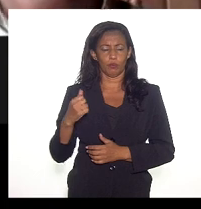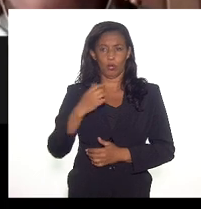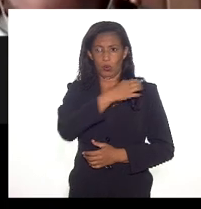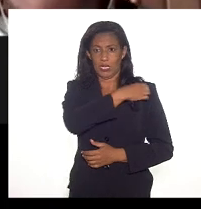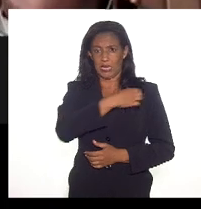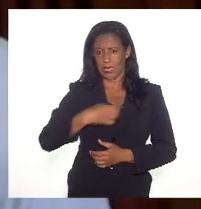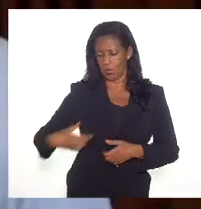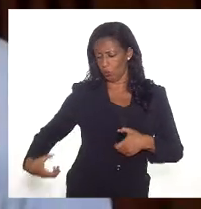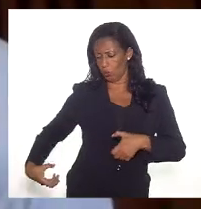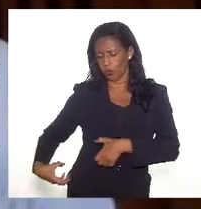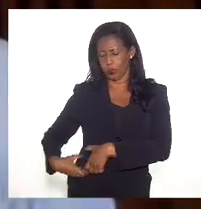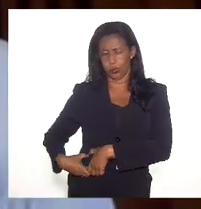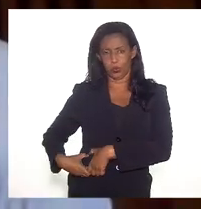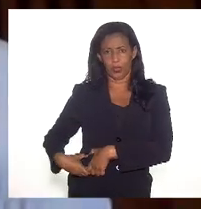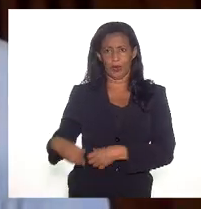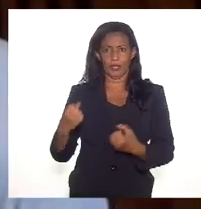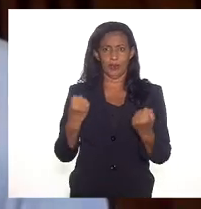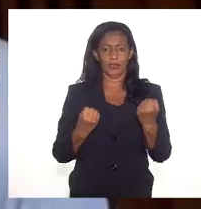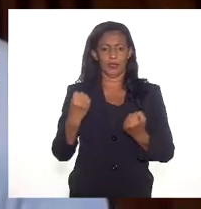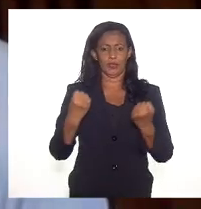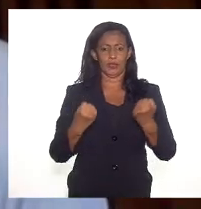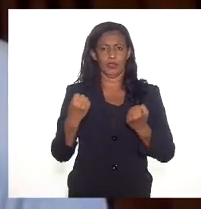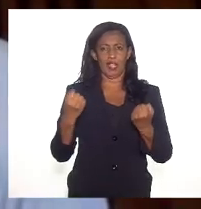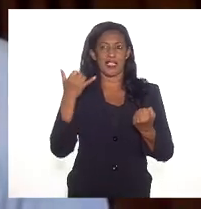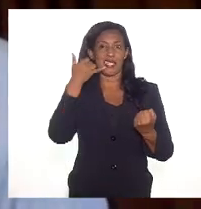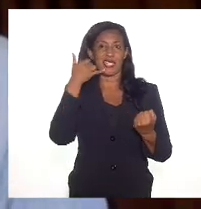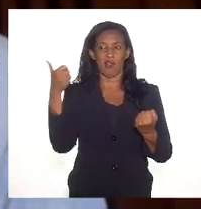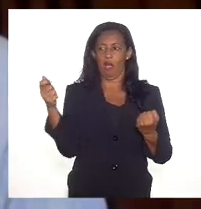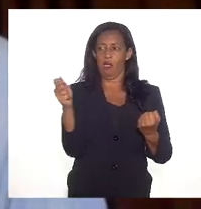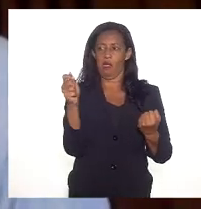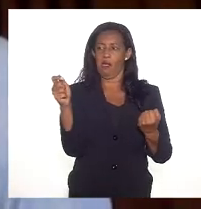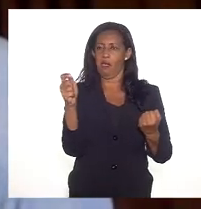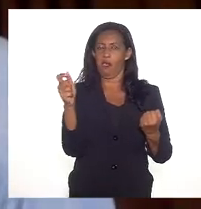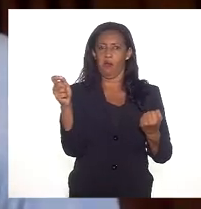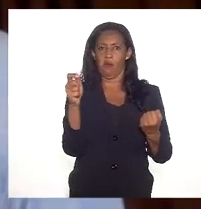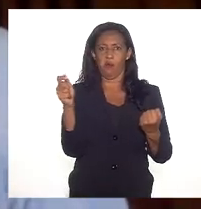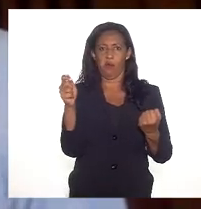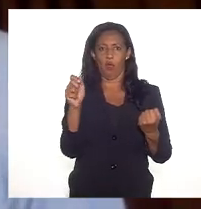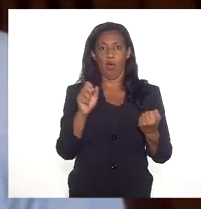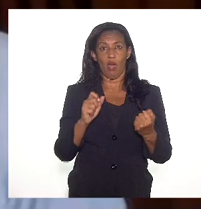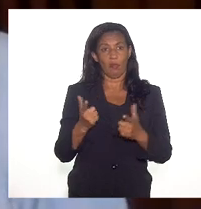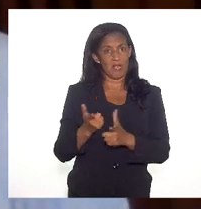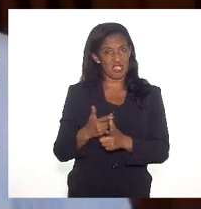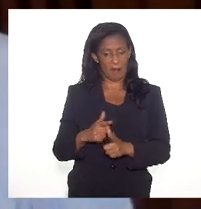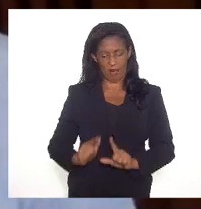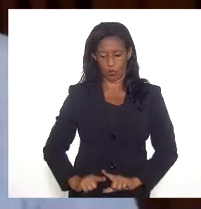de segurança, por estar dirigindo, segurando, manuseando telefone celular, bem como usando calçados.